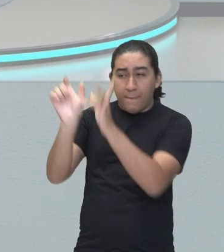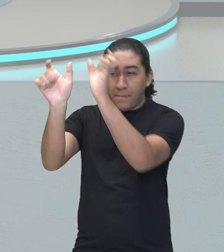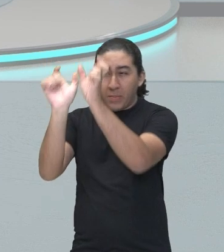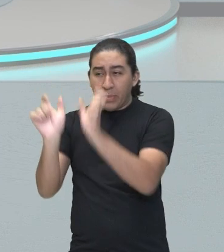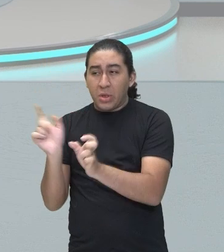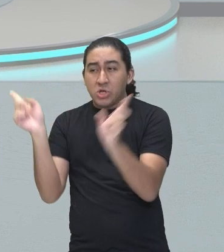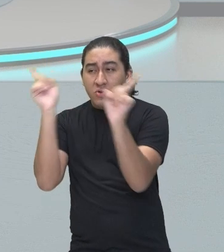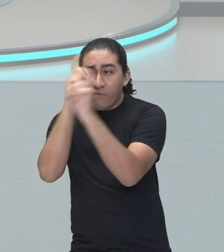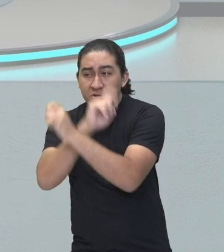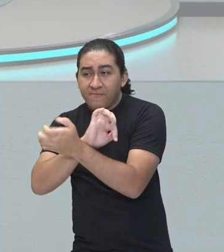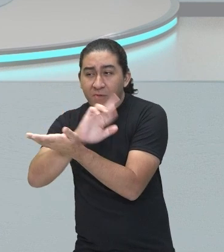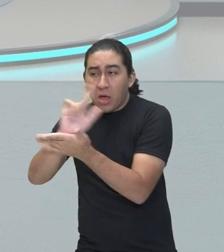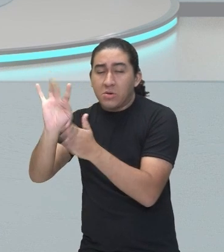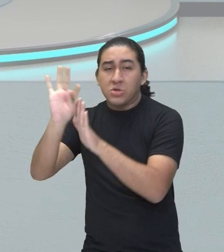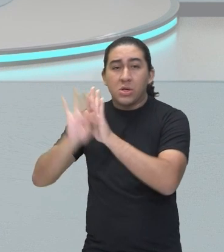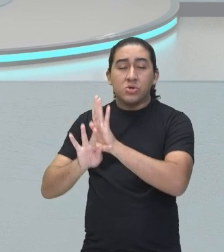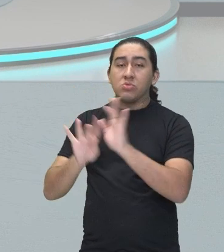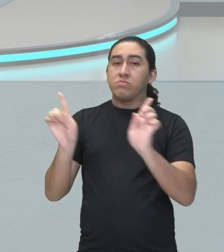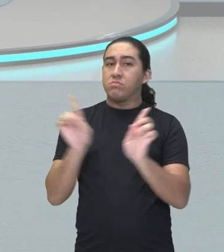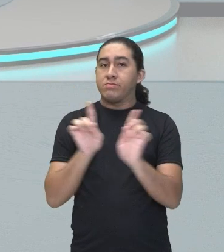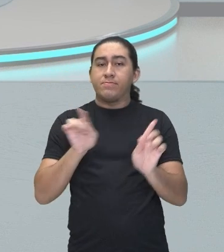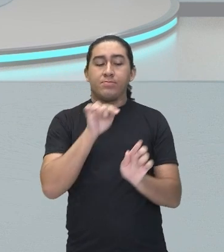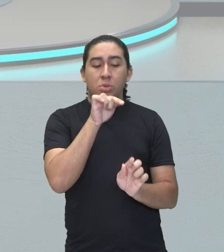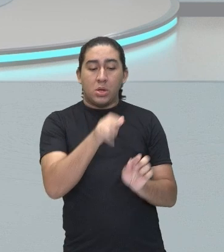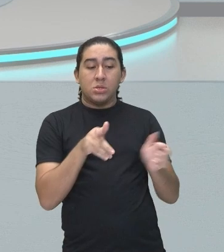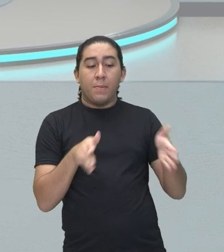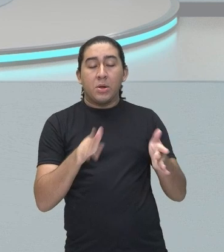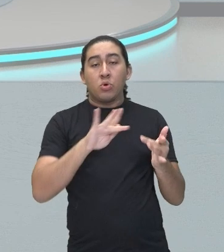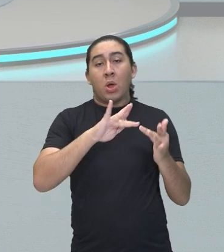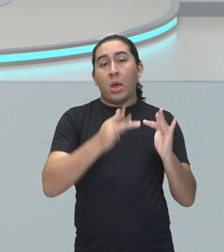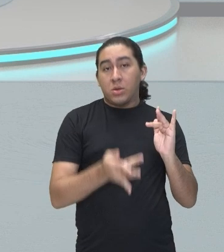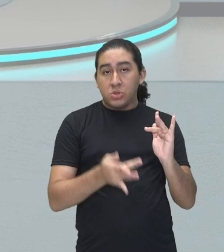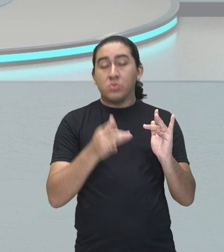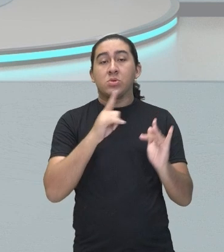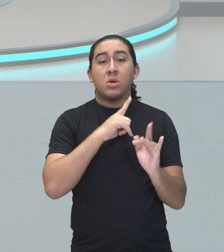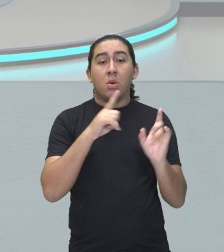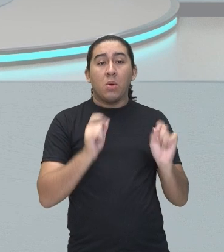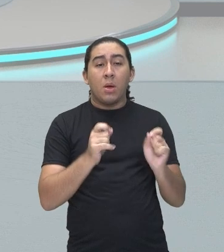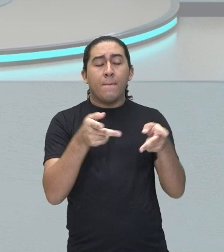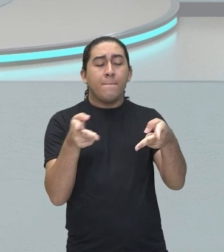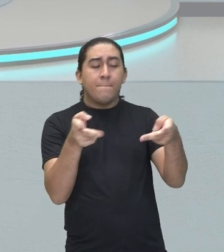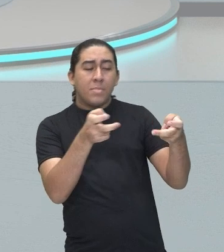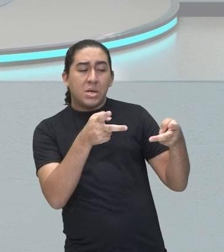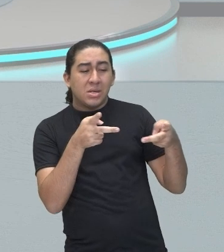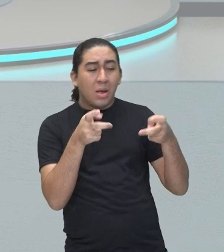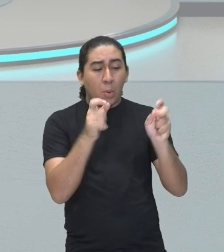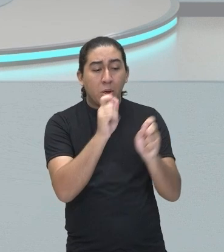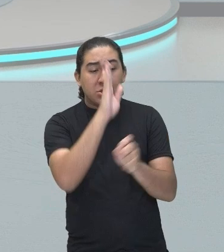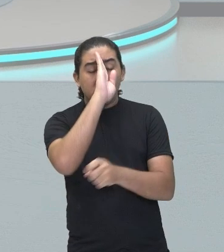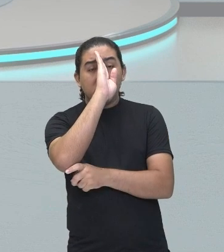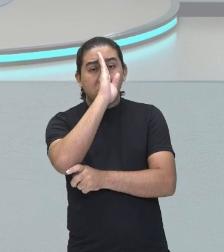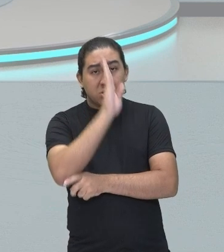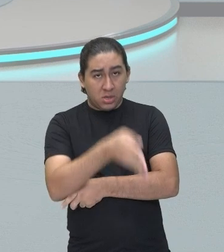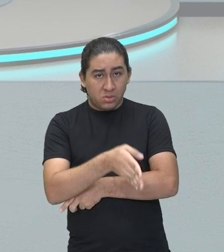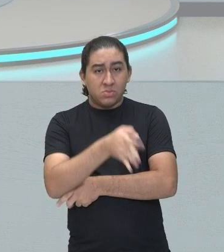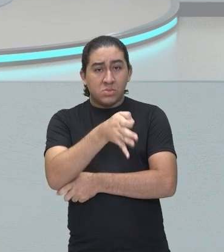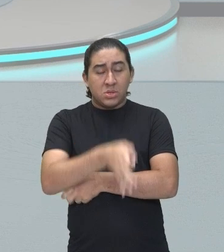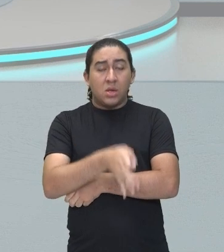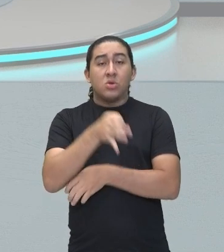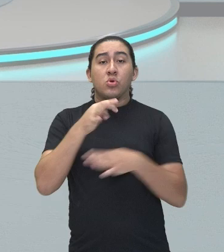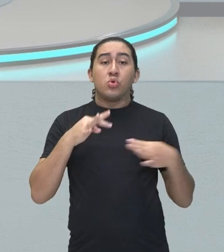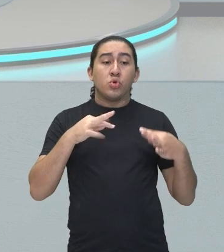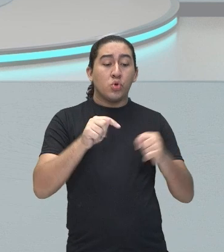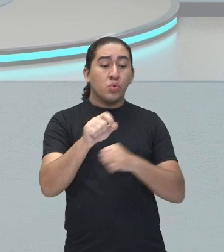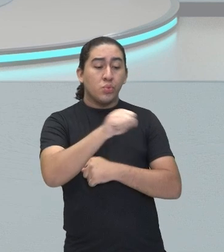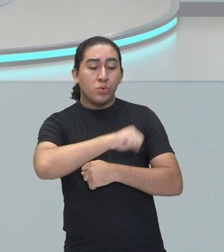arcadismo, esses poetas, eles tinham uma visão mais objetiva de tudo que estava ao